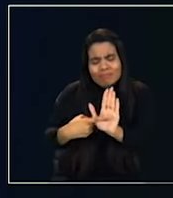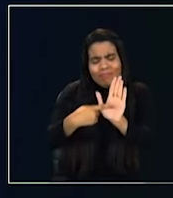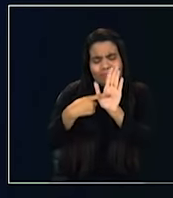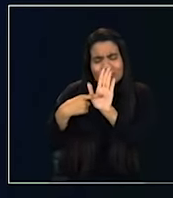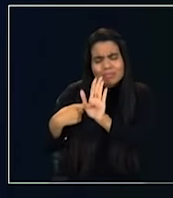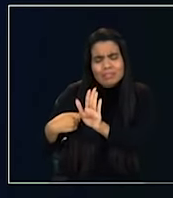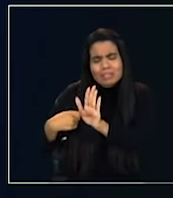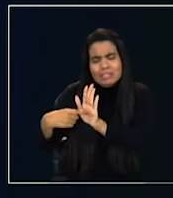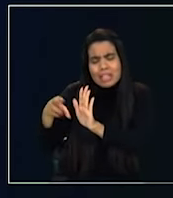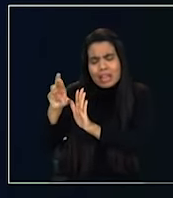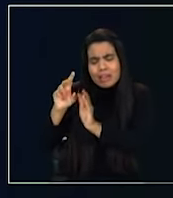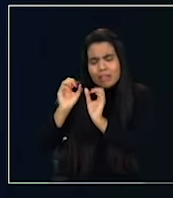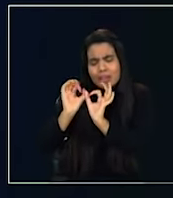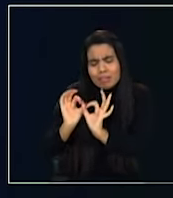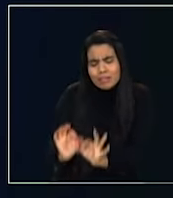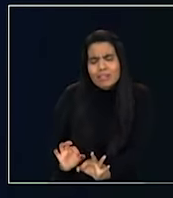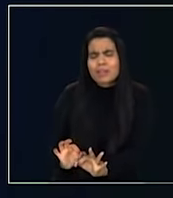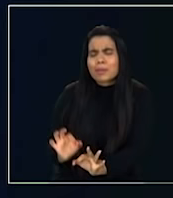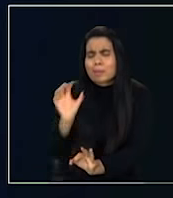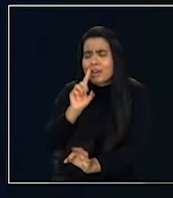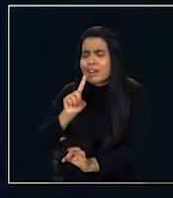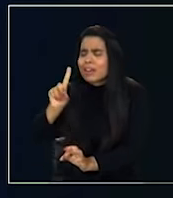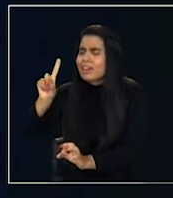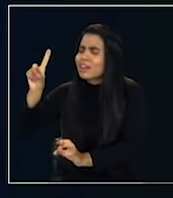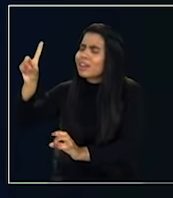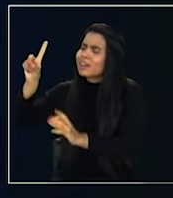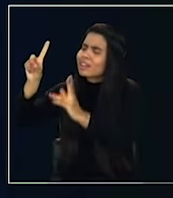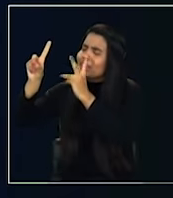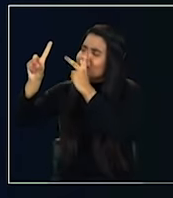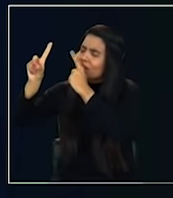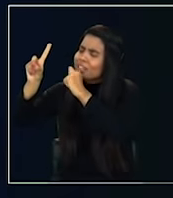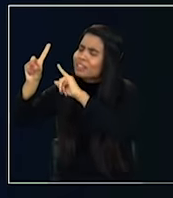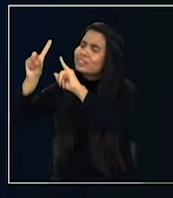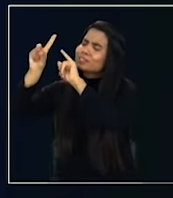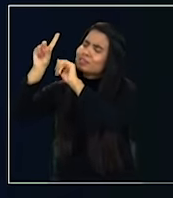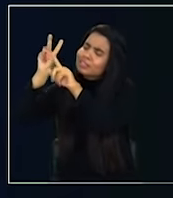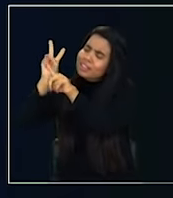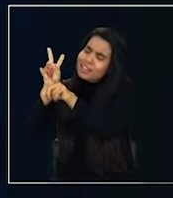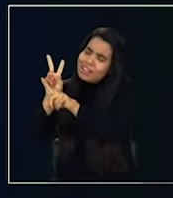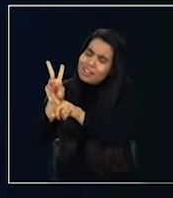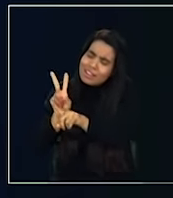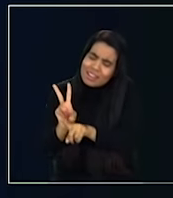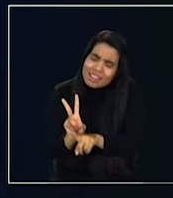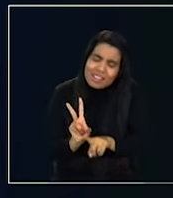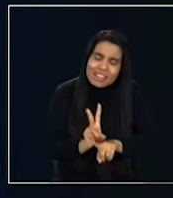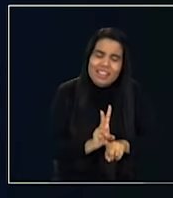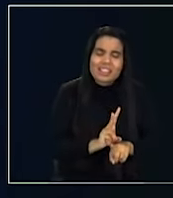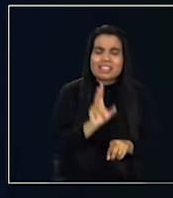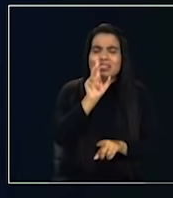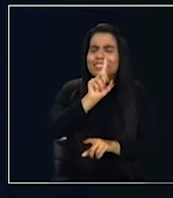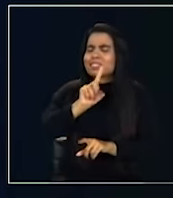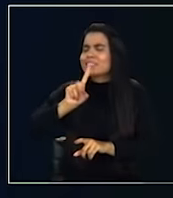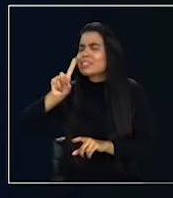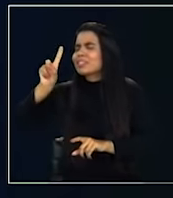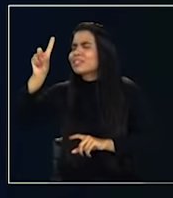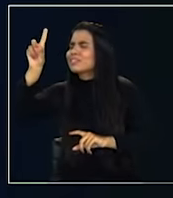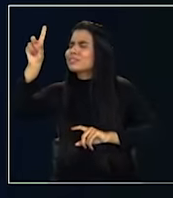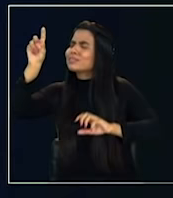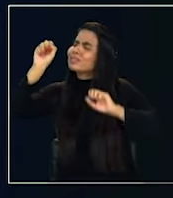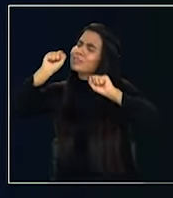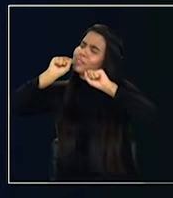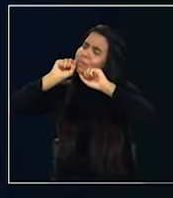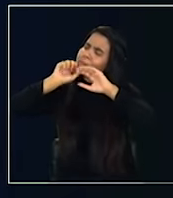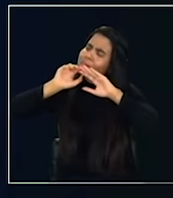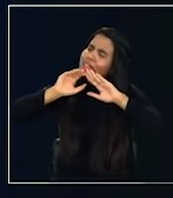conduz. Deus é Pai, Deus é Pai, Deus é luz, Deus é